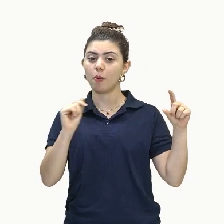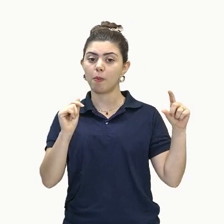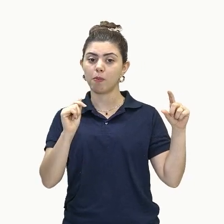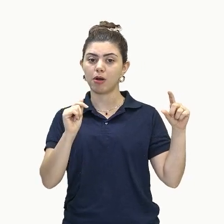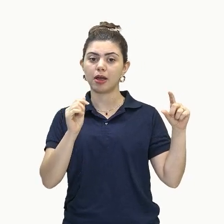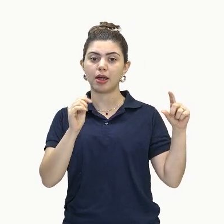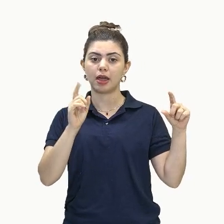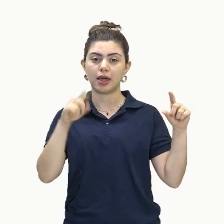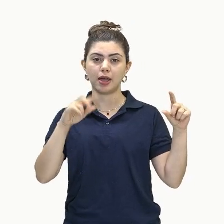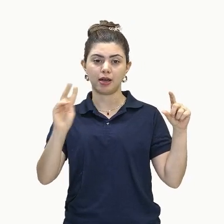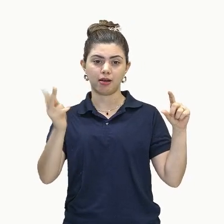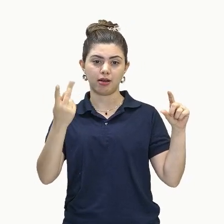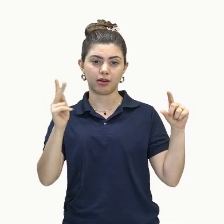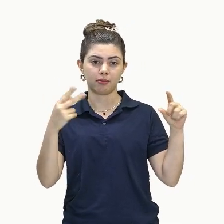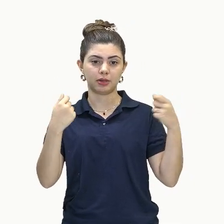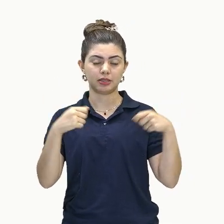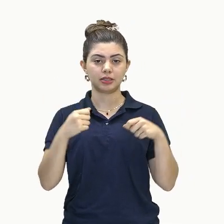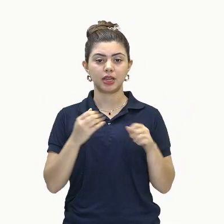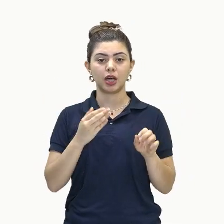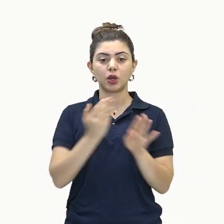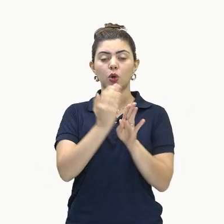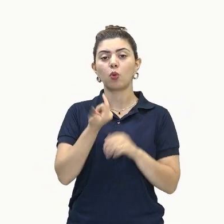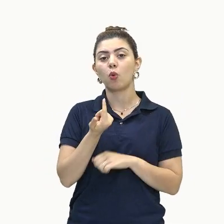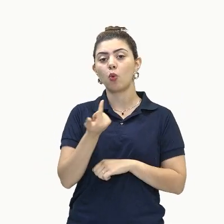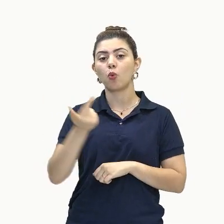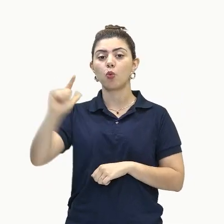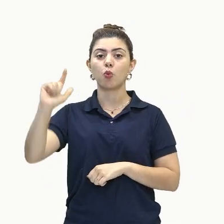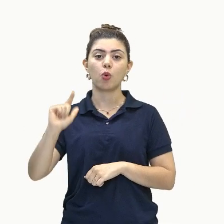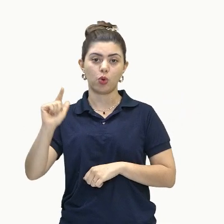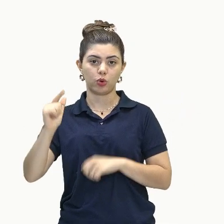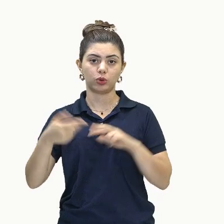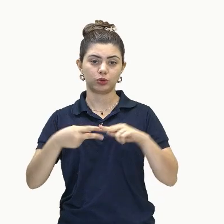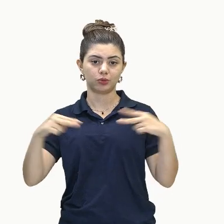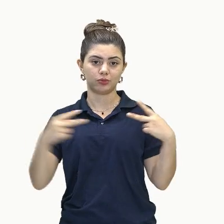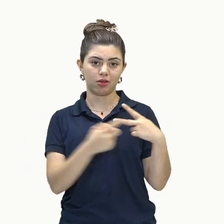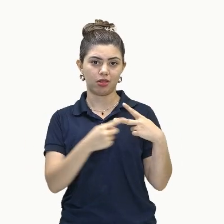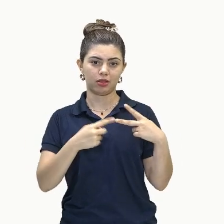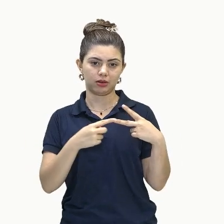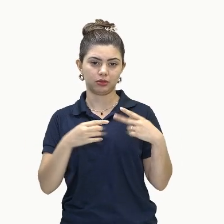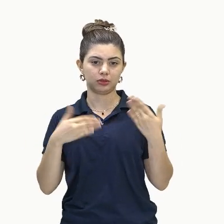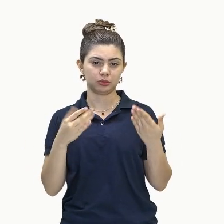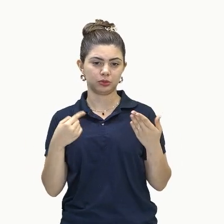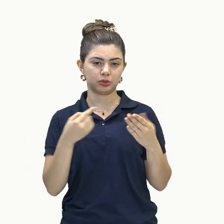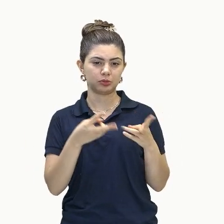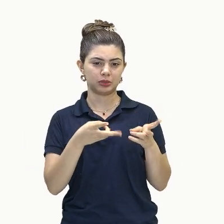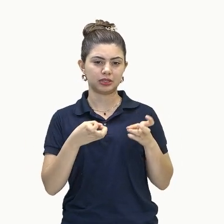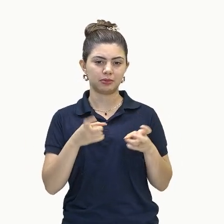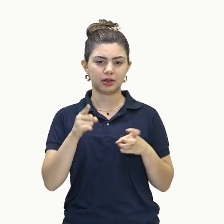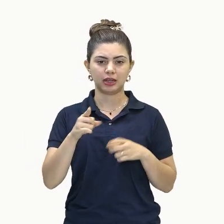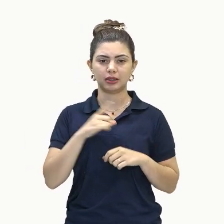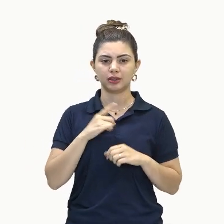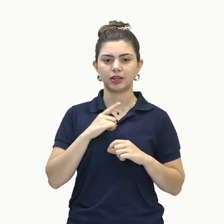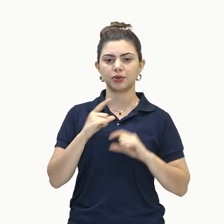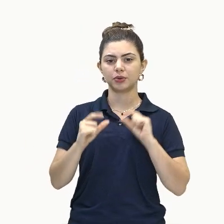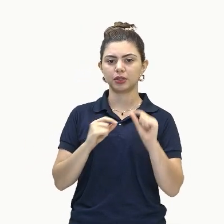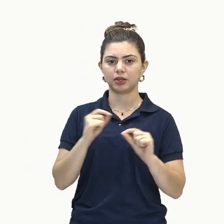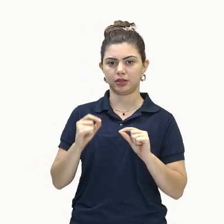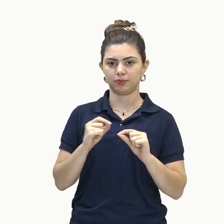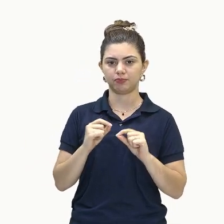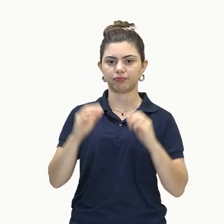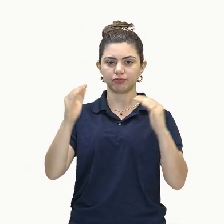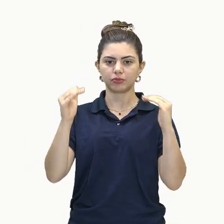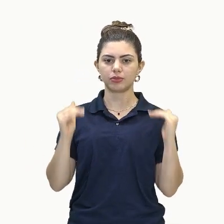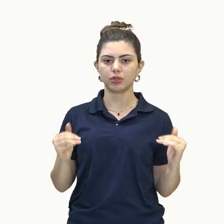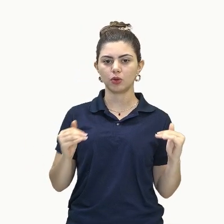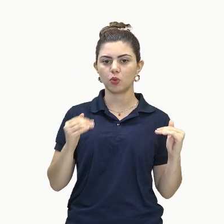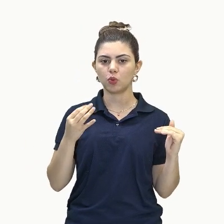descobrir o seu outro alelo. Então, olhando para a sua prole, nós percebemos que o indivíduo 4, ele é homozigoto